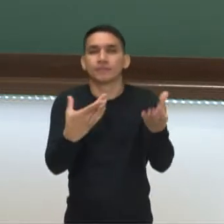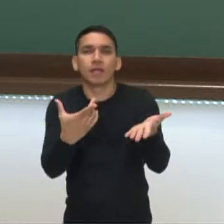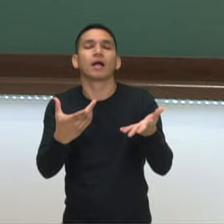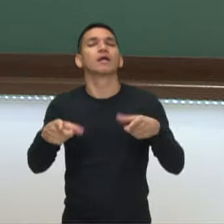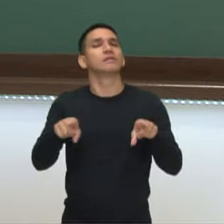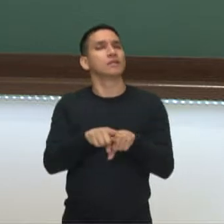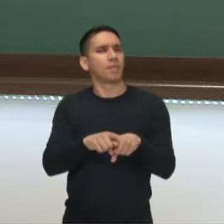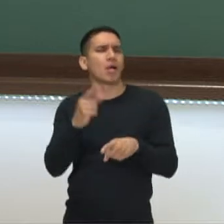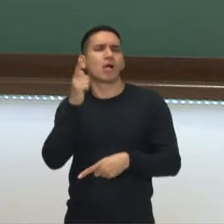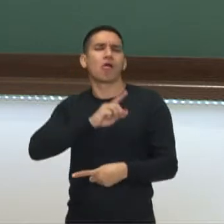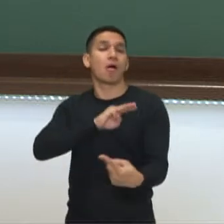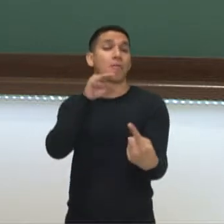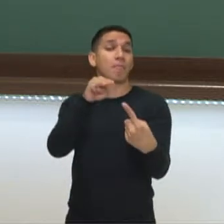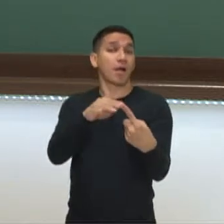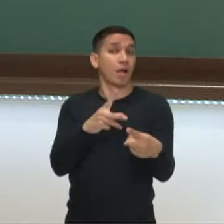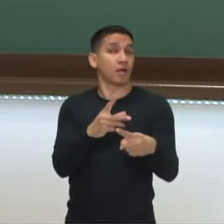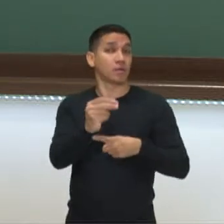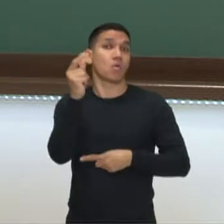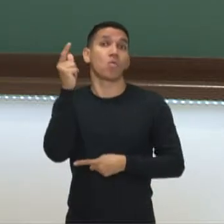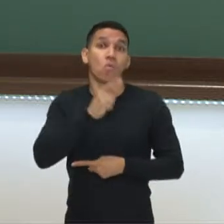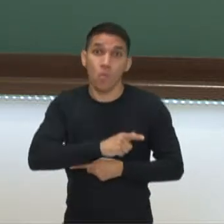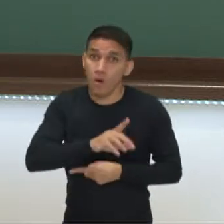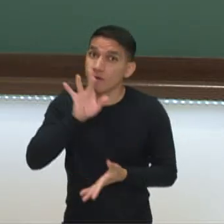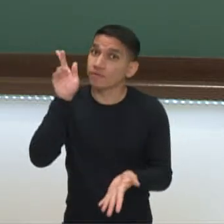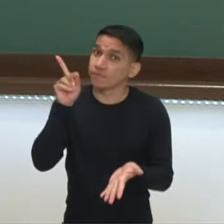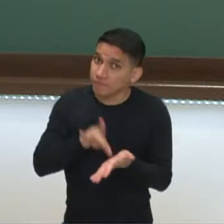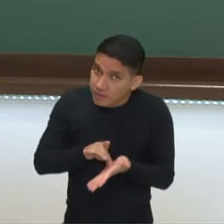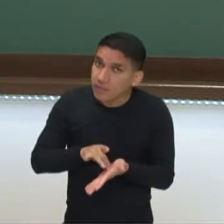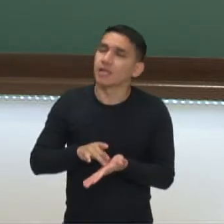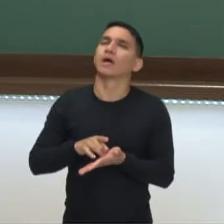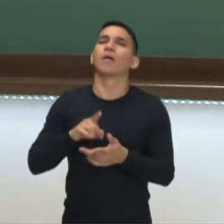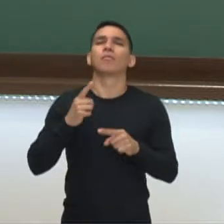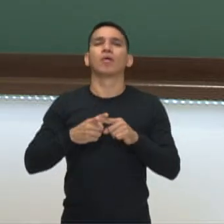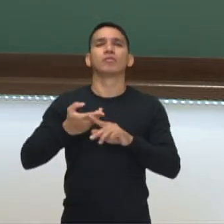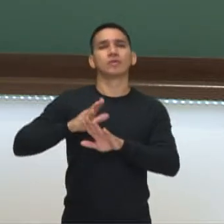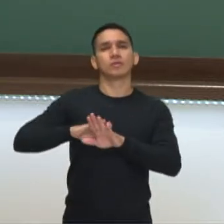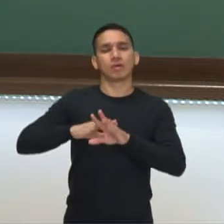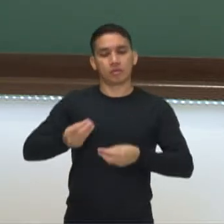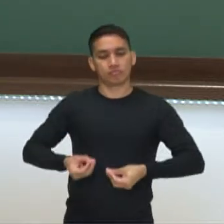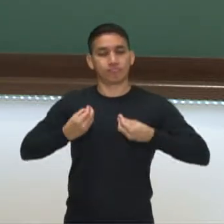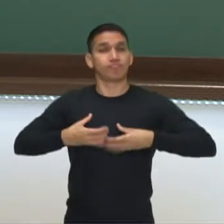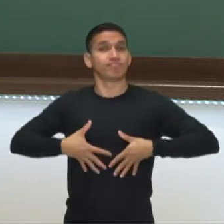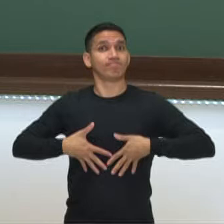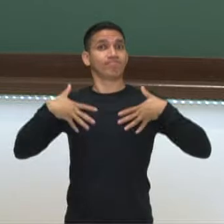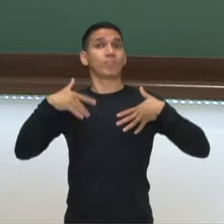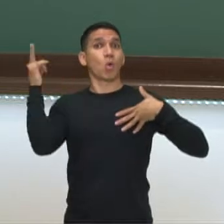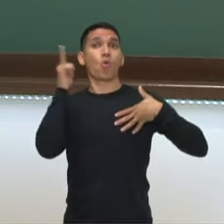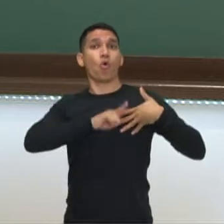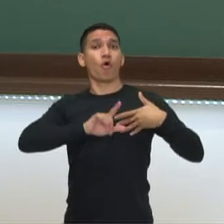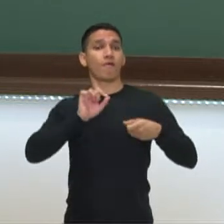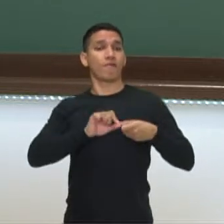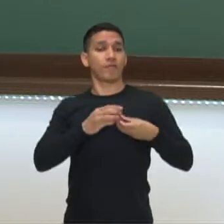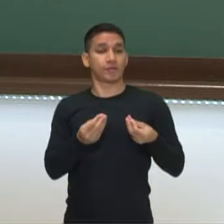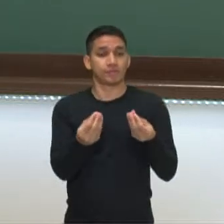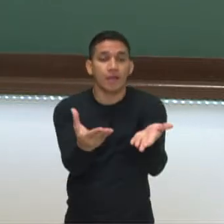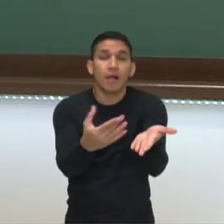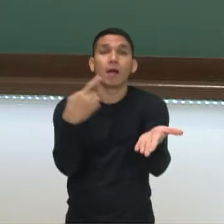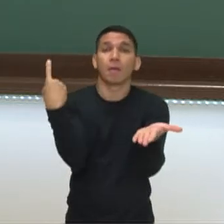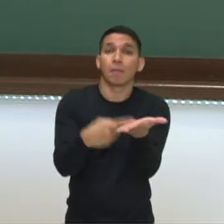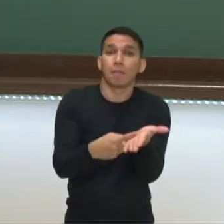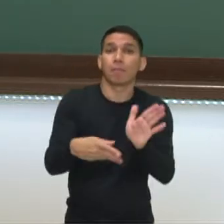metas atingíveis, né? Isso nos dá uma sensação de bem-estar que a gente conseguiu cumprir com aquilo que nós